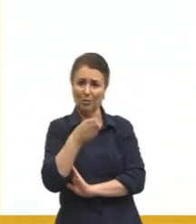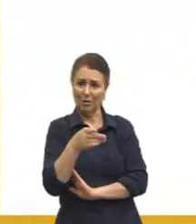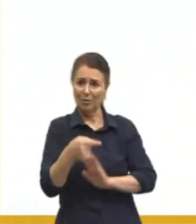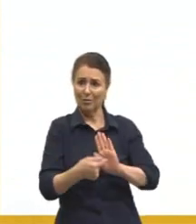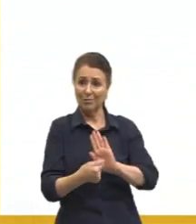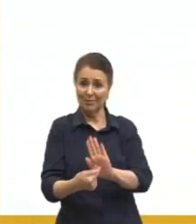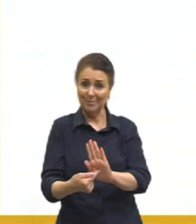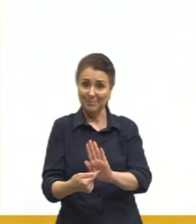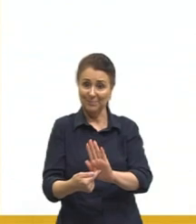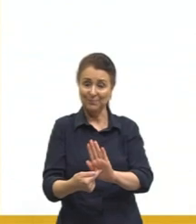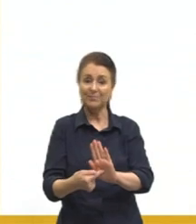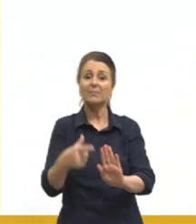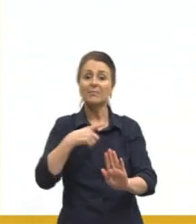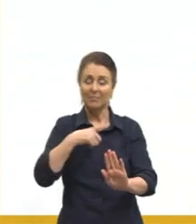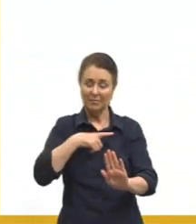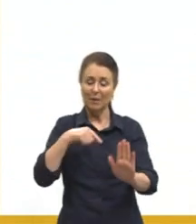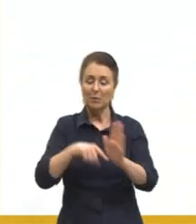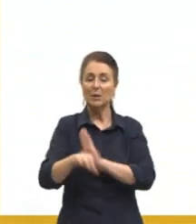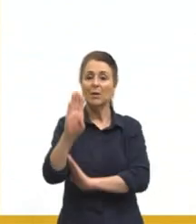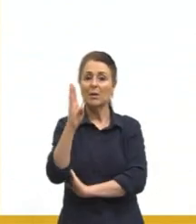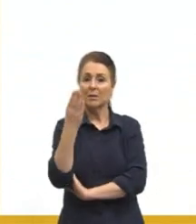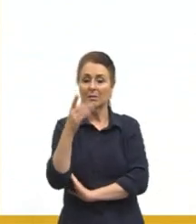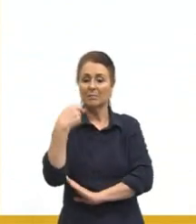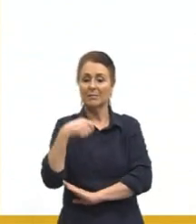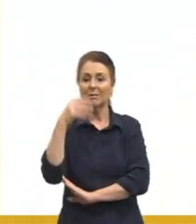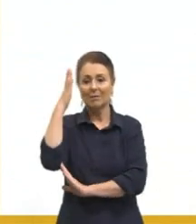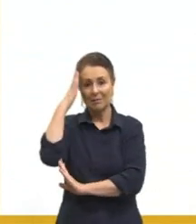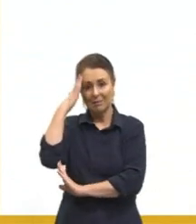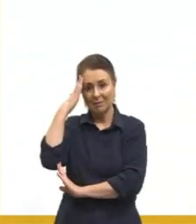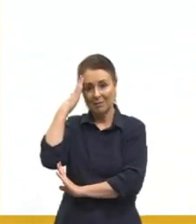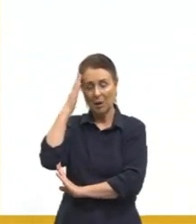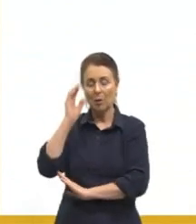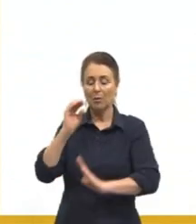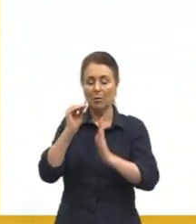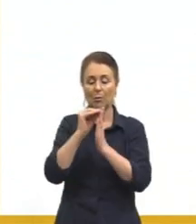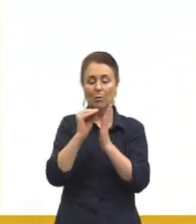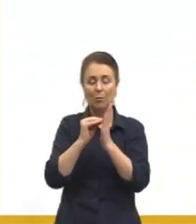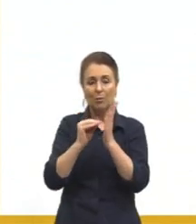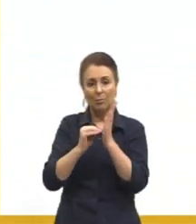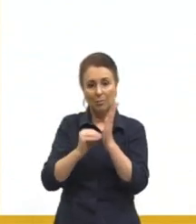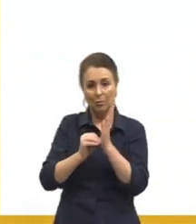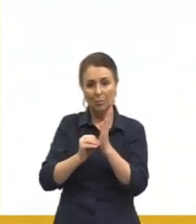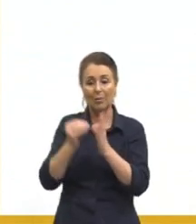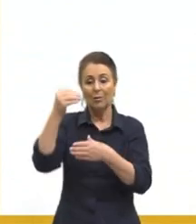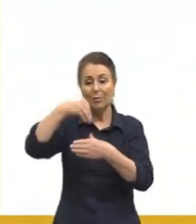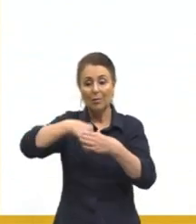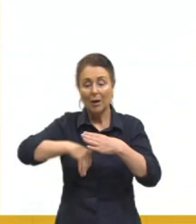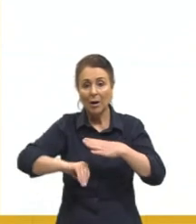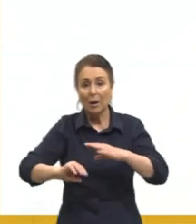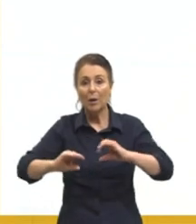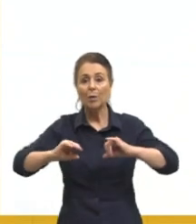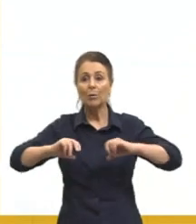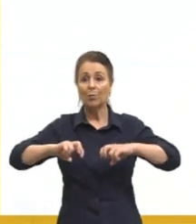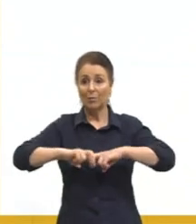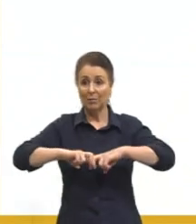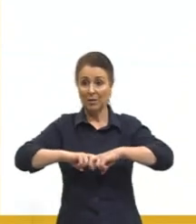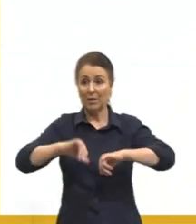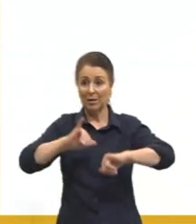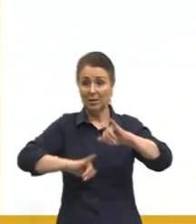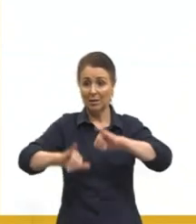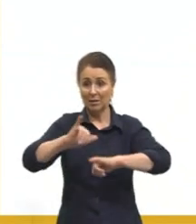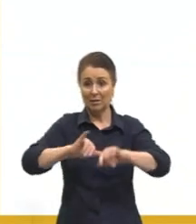uma questão de biologia mas tem que entender o conteúdo na física e na Química Então